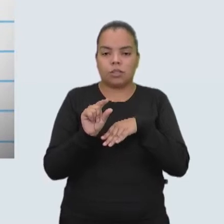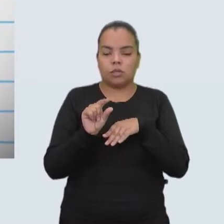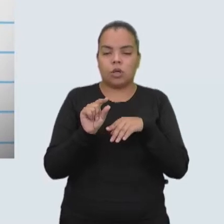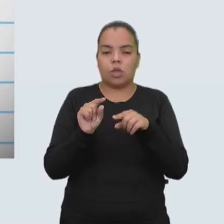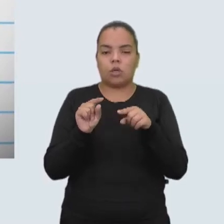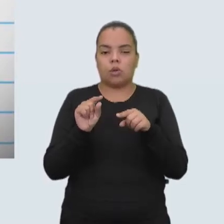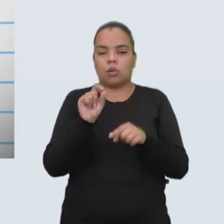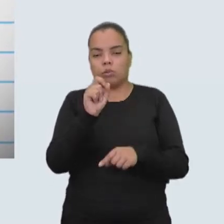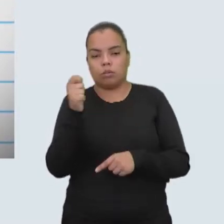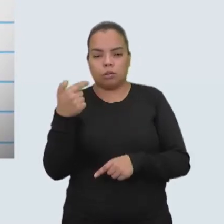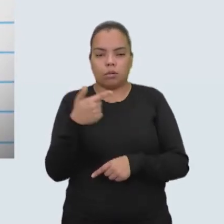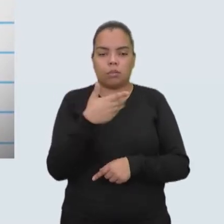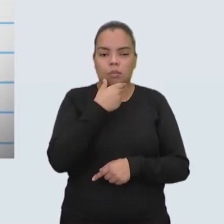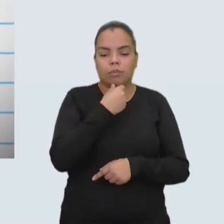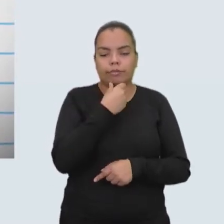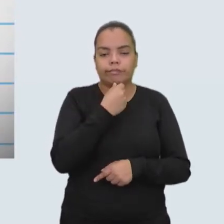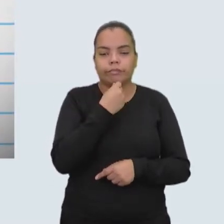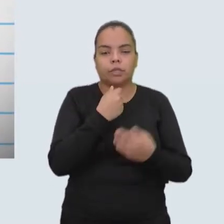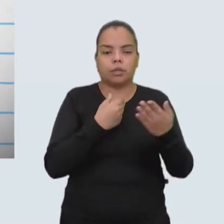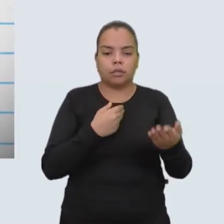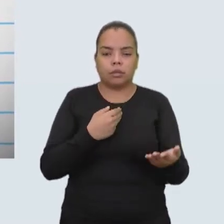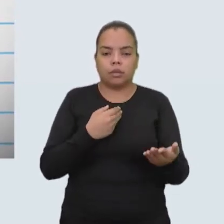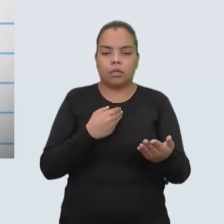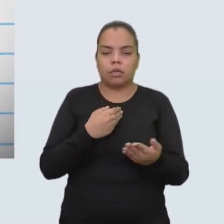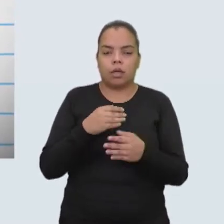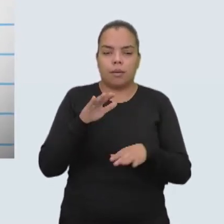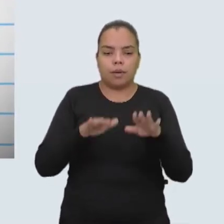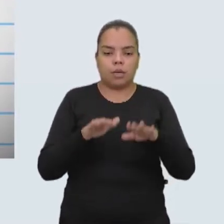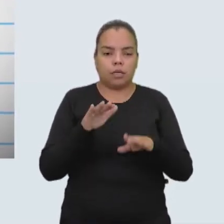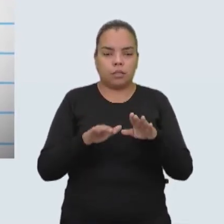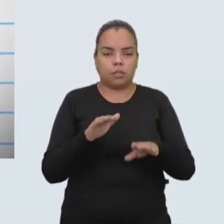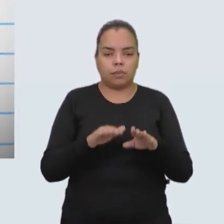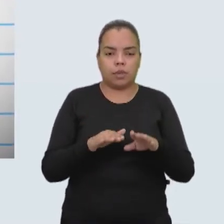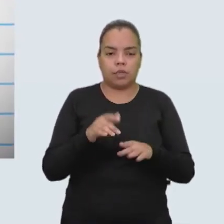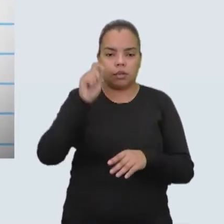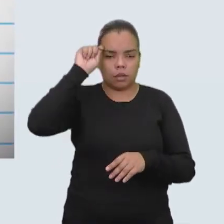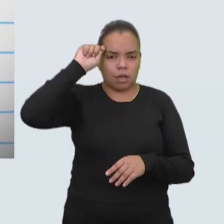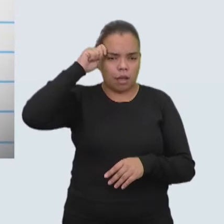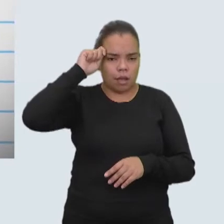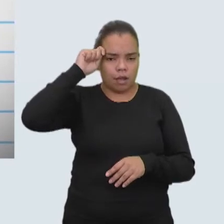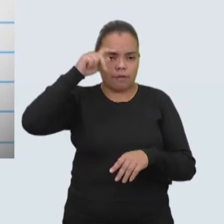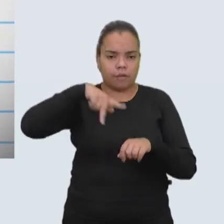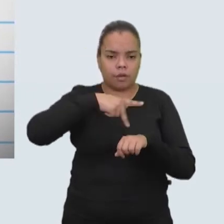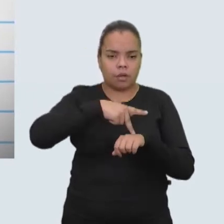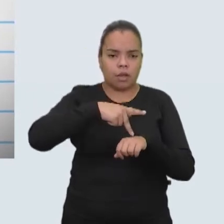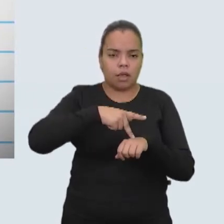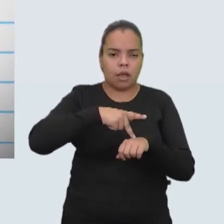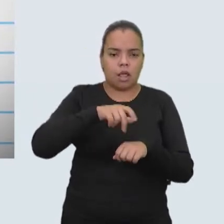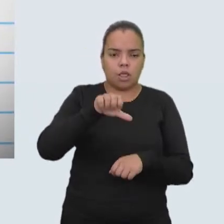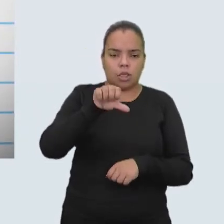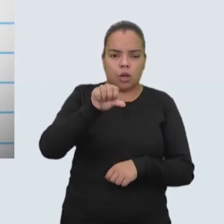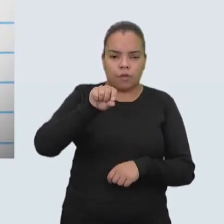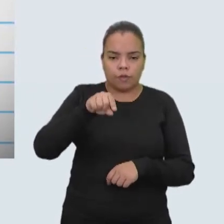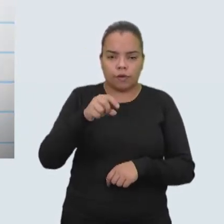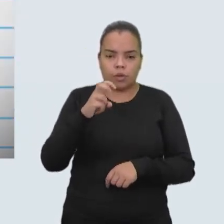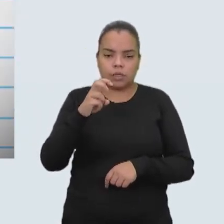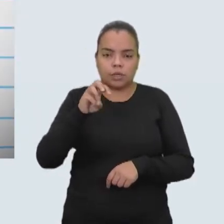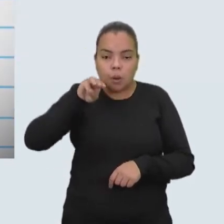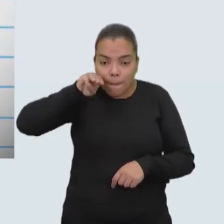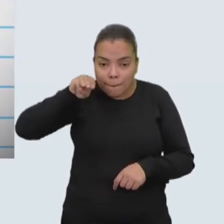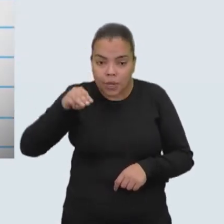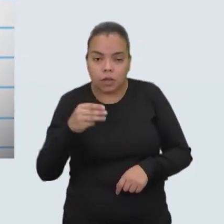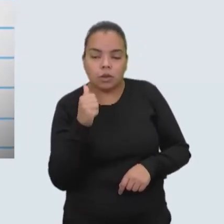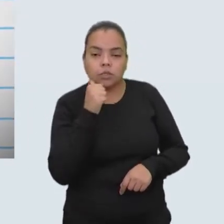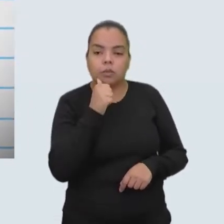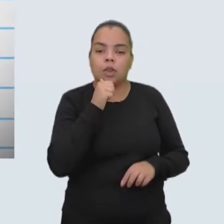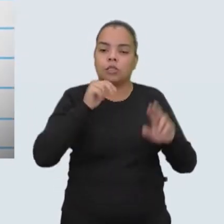da ONU estima que 9,5 milhões de meninas jamais colocarão o pé em uma sala de aula. Em termos de